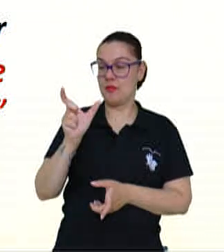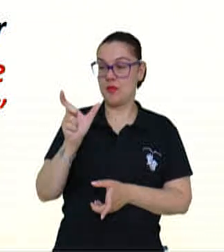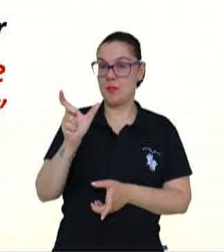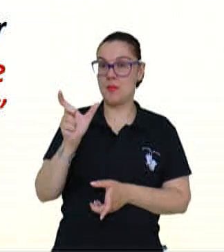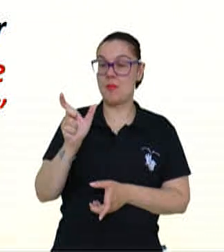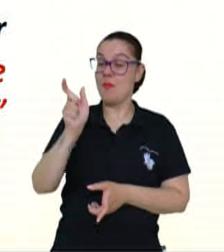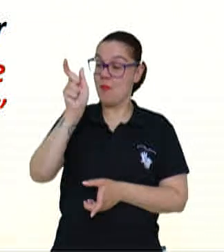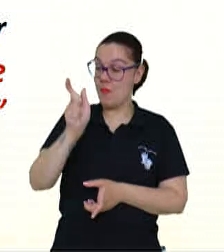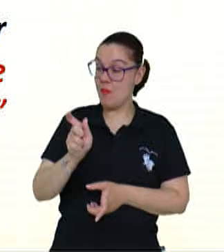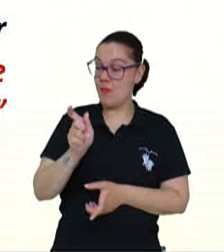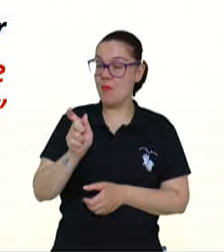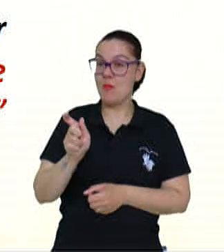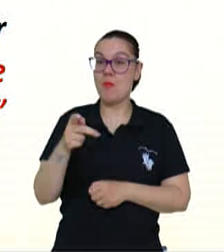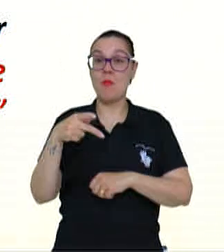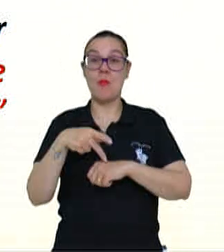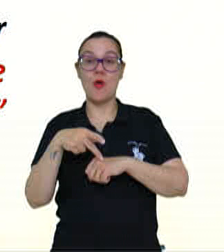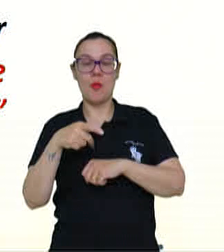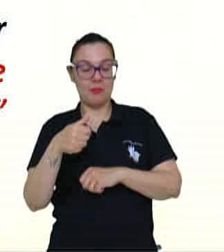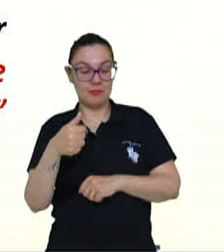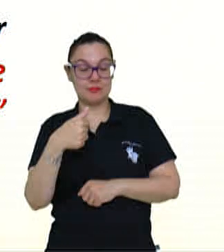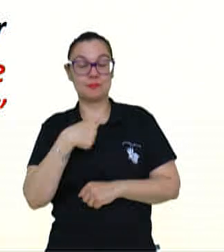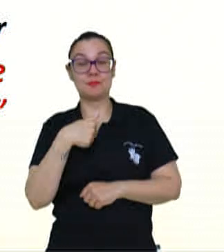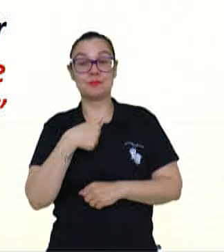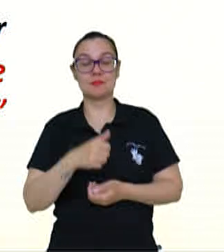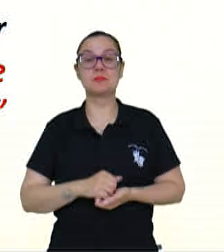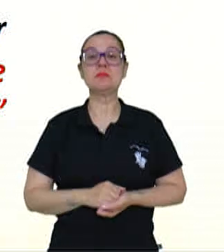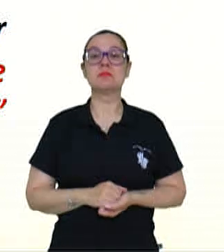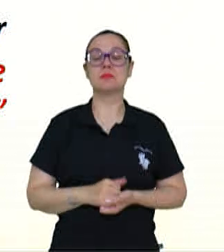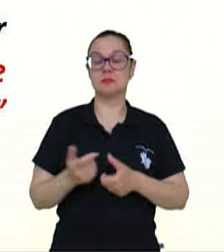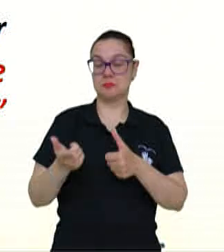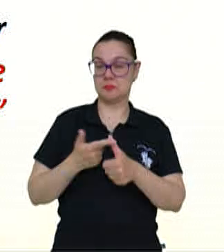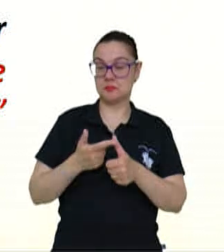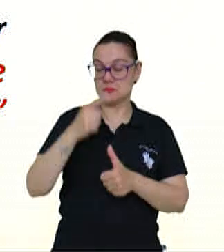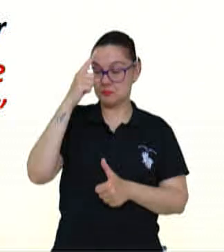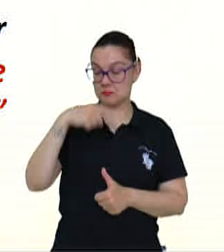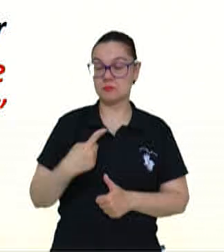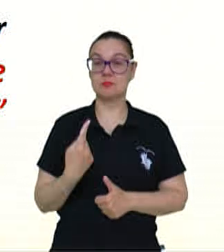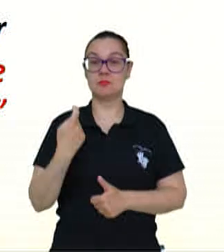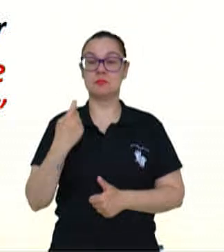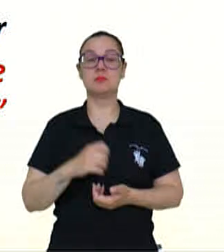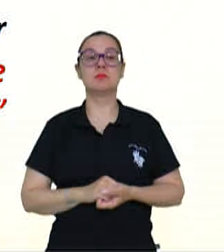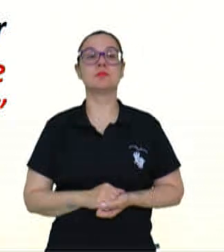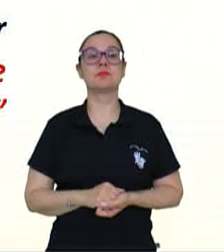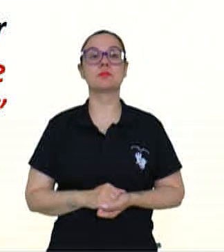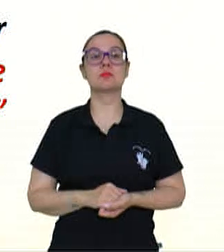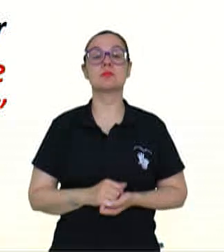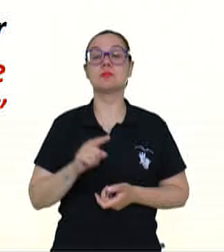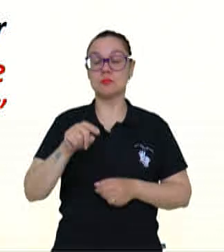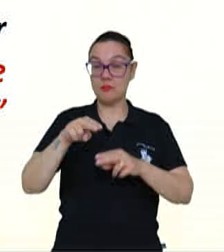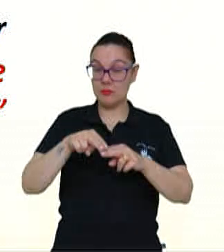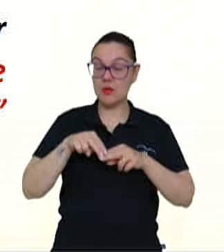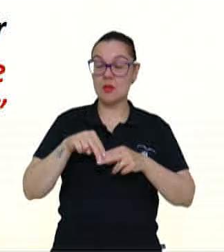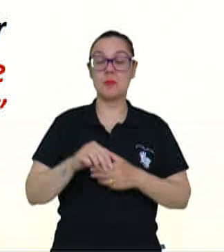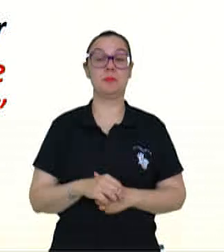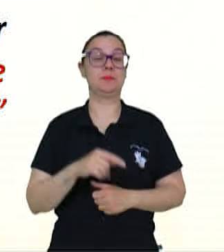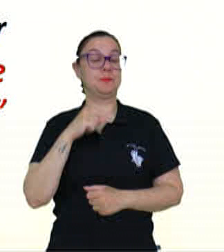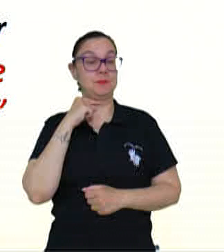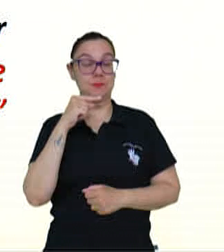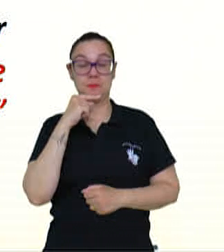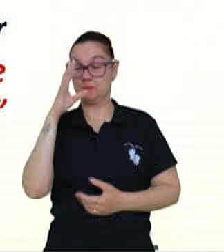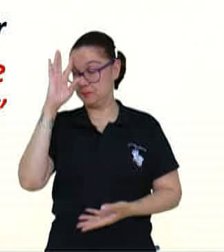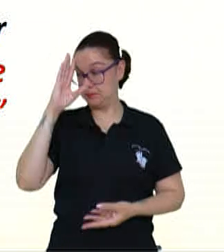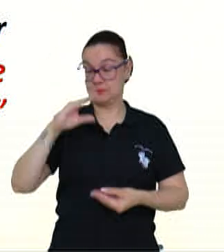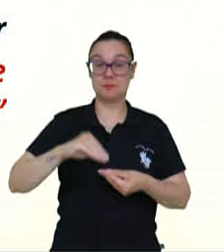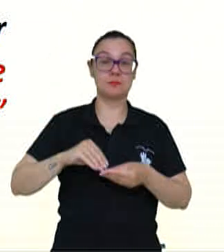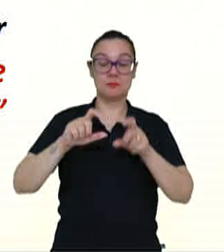personal, o pronome pessoal, yo, que é o mesmo que eu, a primeira pessoa do singular. Né? Então, por isso que ela não consegue